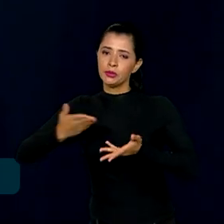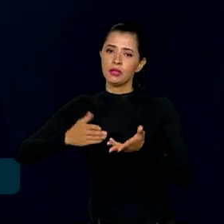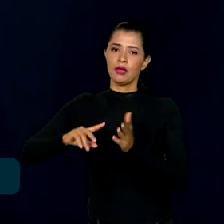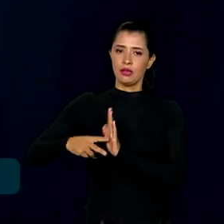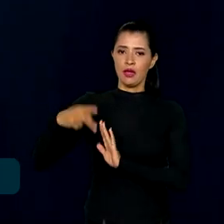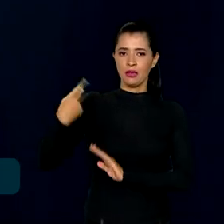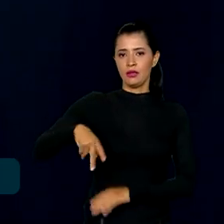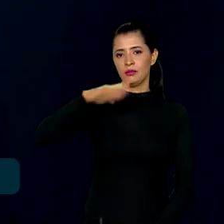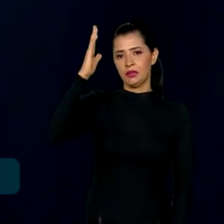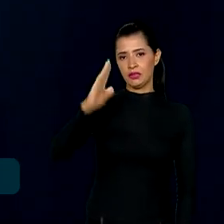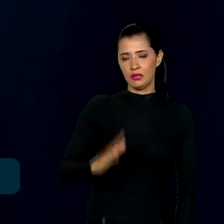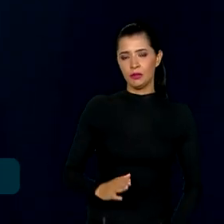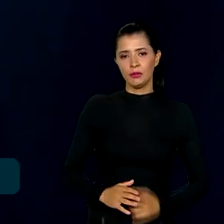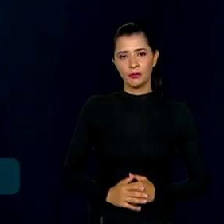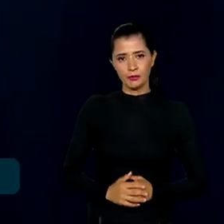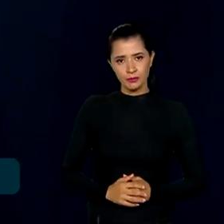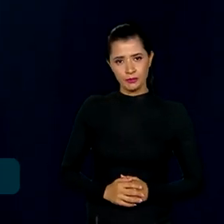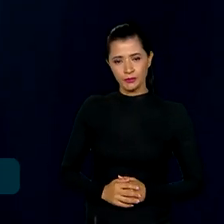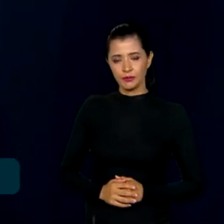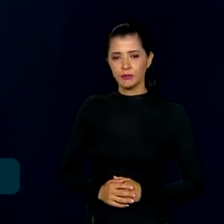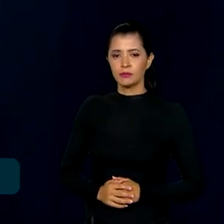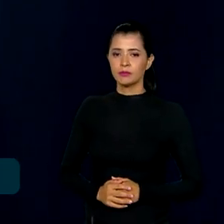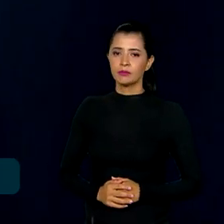sindicalistas brasileiros.